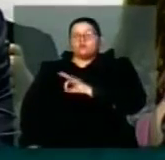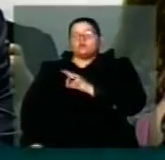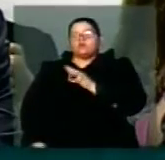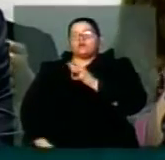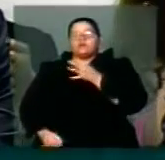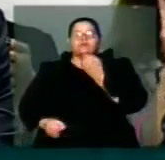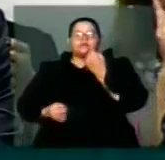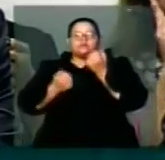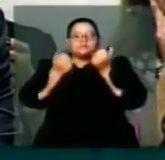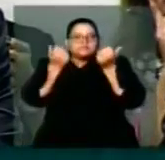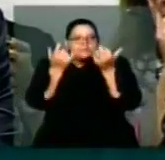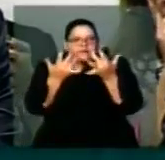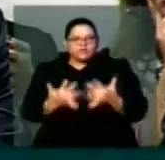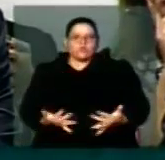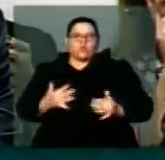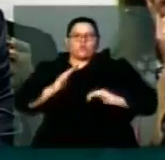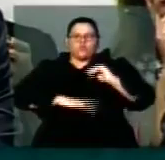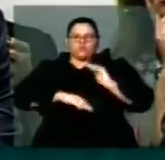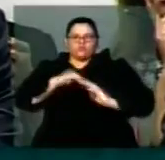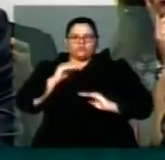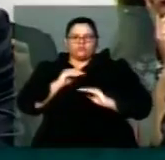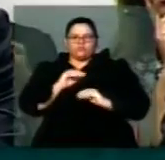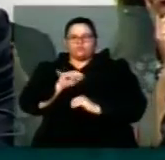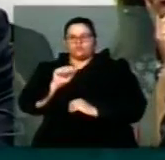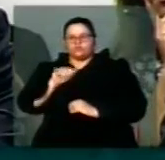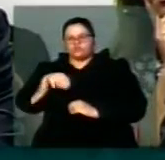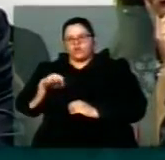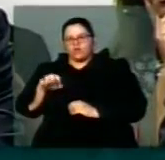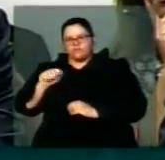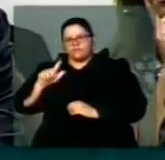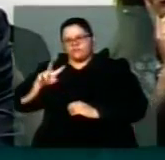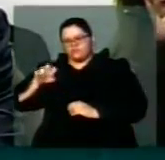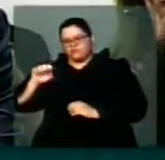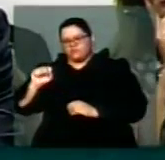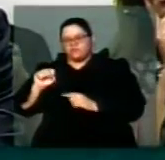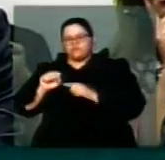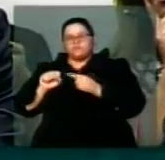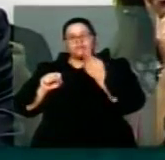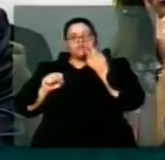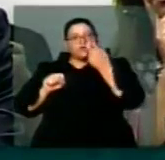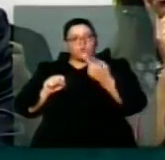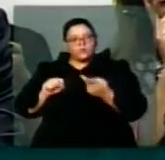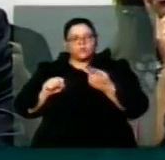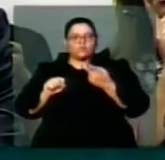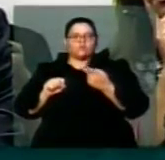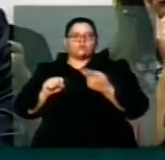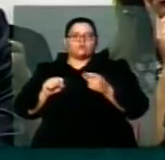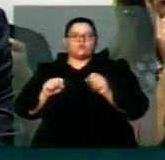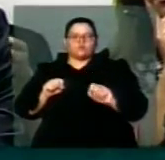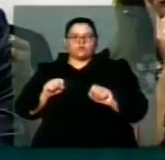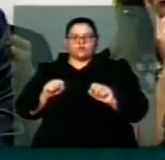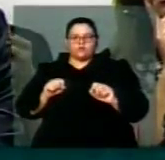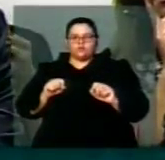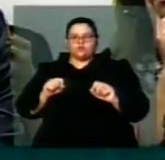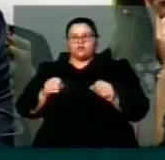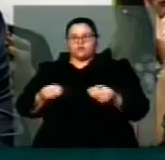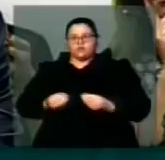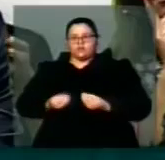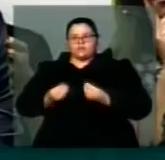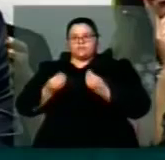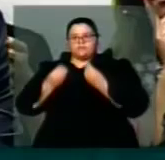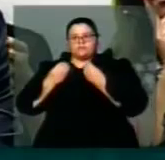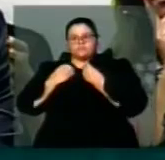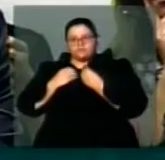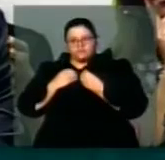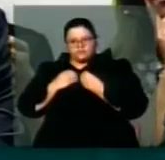senhor Jaime Alves, em que falava supostamente de que teria entregue